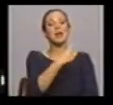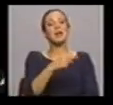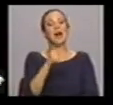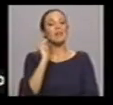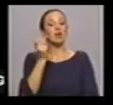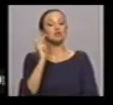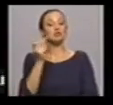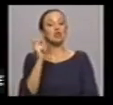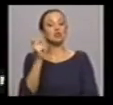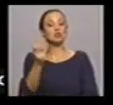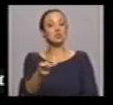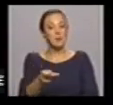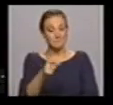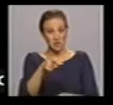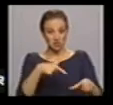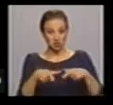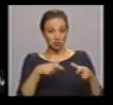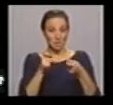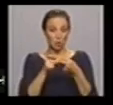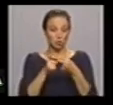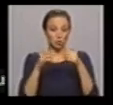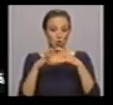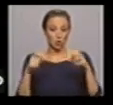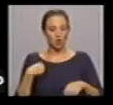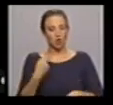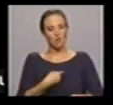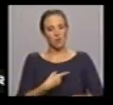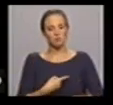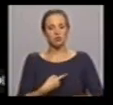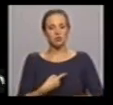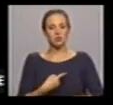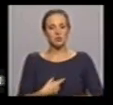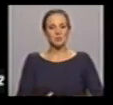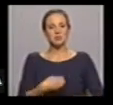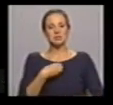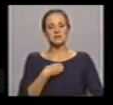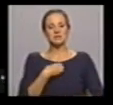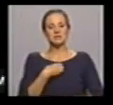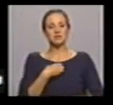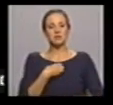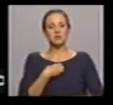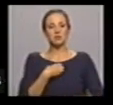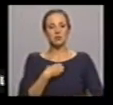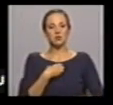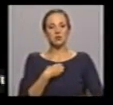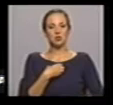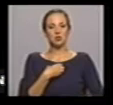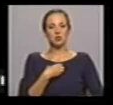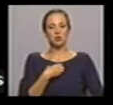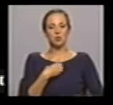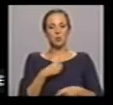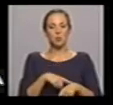anos. Portanto, mesmo quando essa estrela passar a nuvem de Oort, nós só vamos sentir eventualmente essas perturbações no período